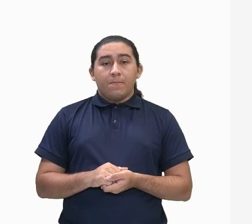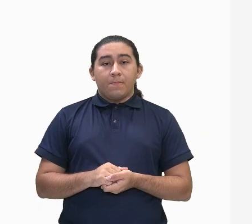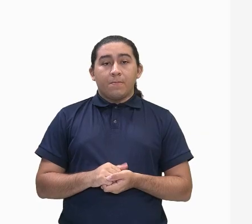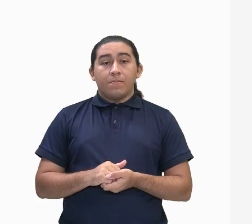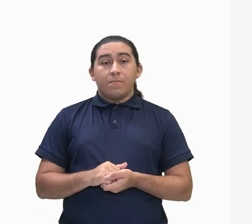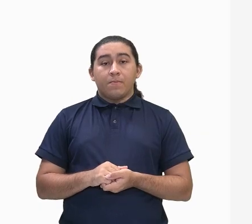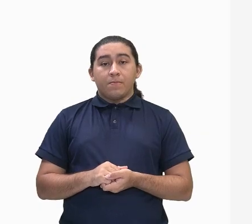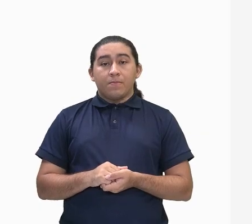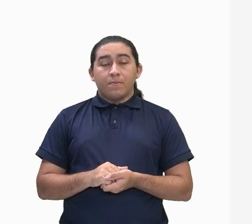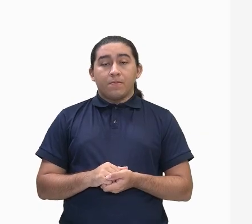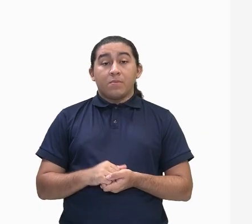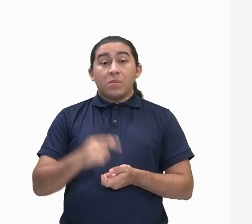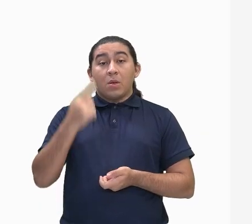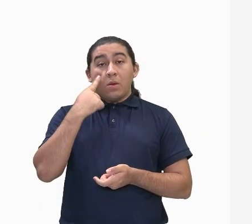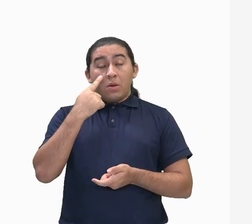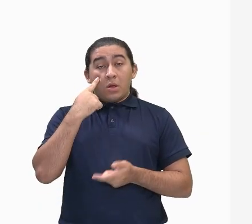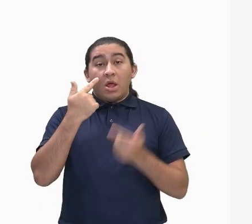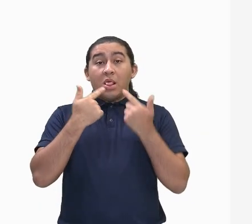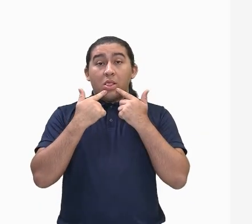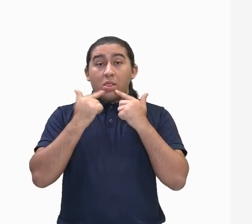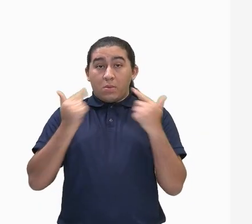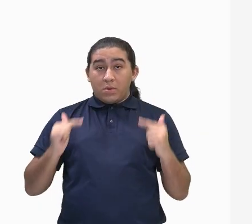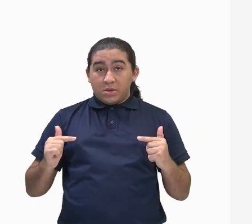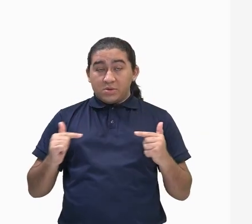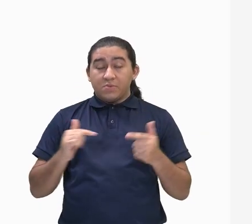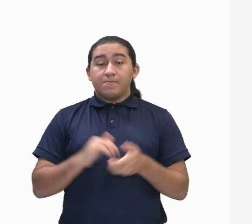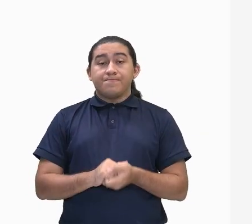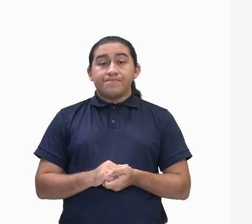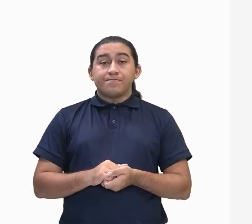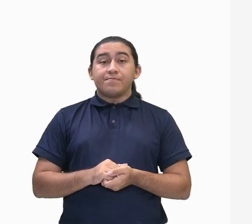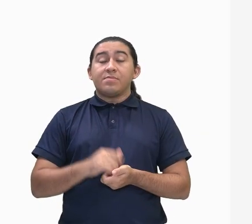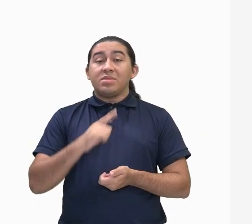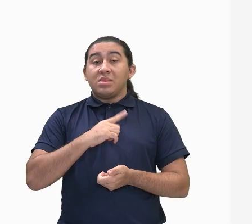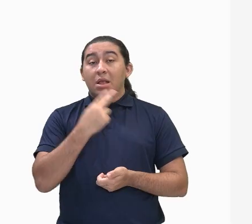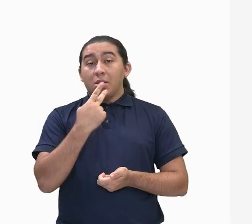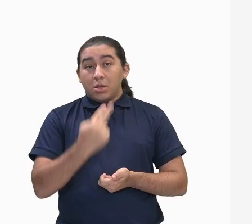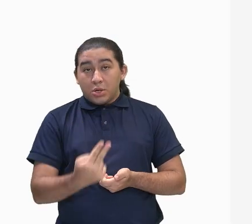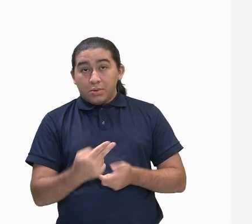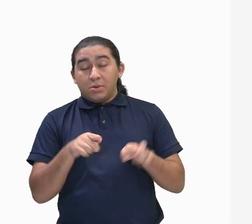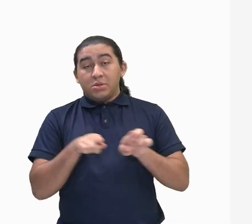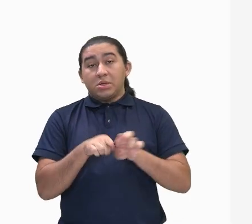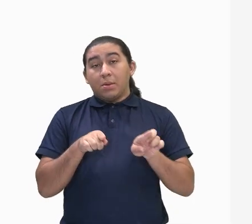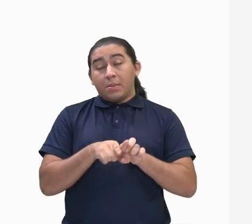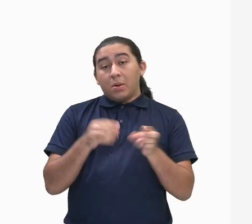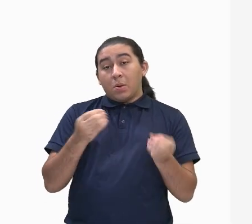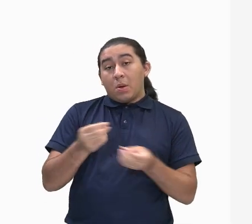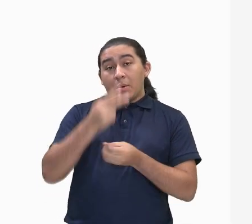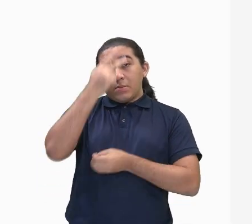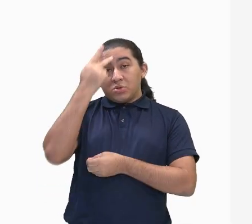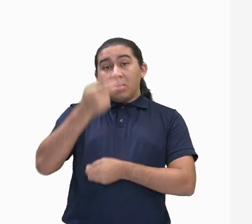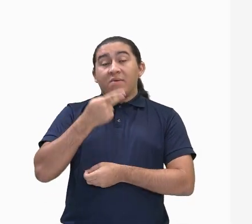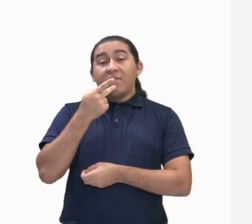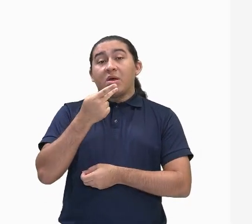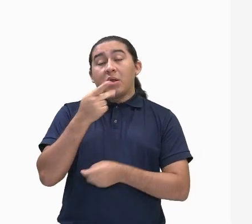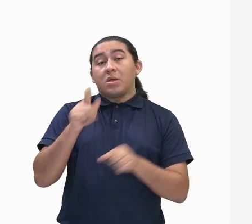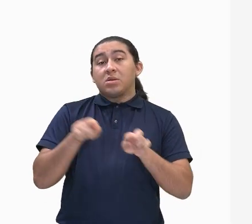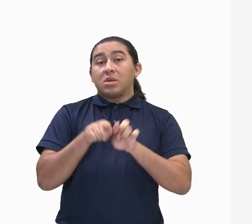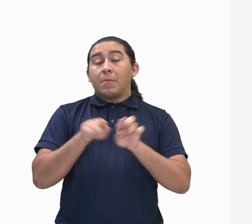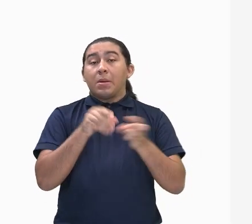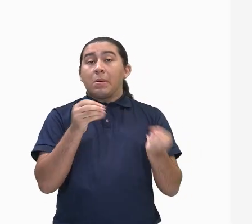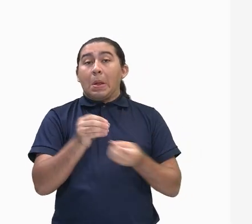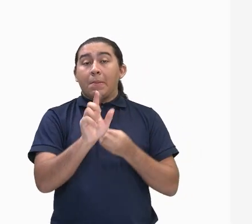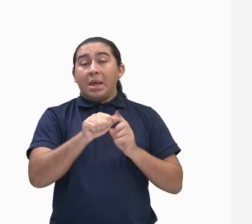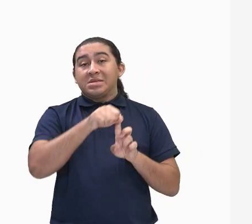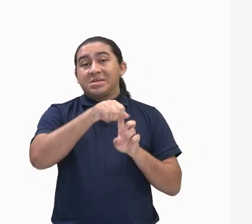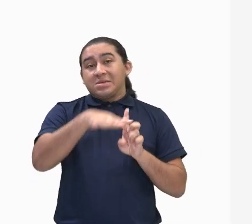no texto, a linguagem, né, as línguas, os dialetos, as expressões idiomáticas,